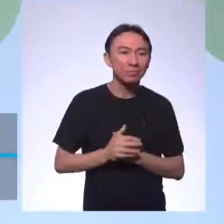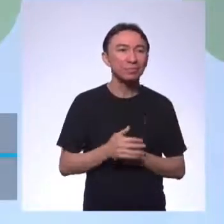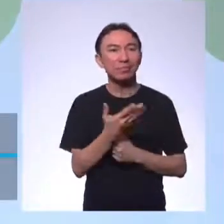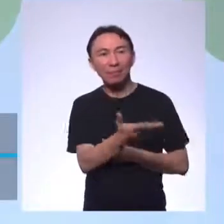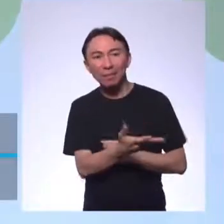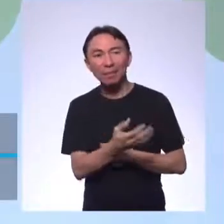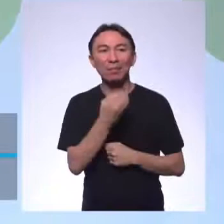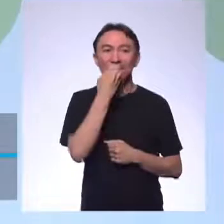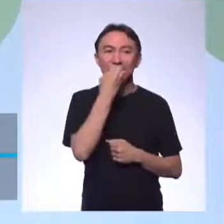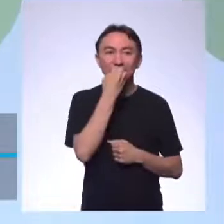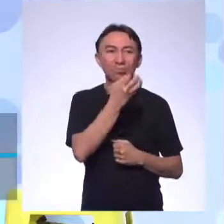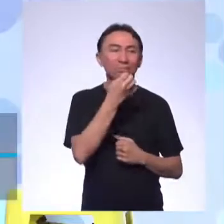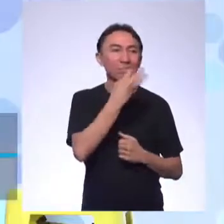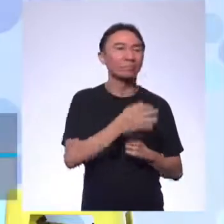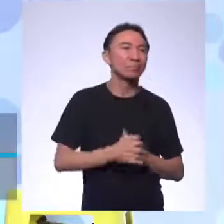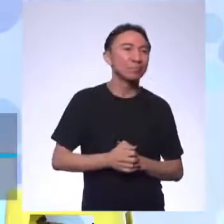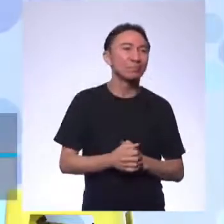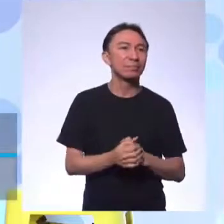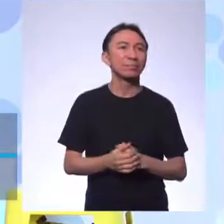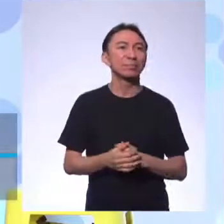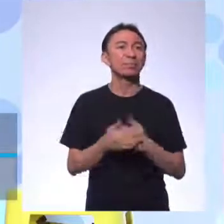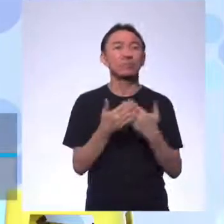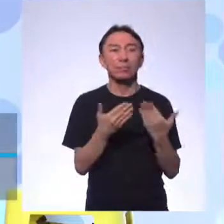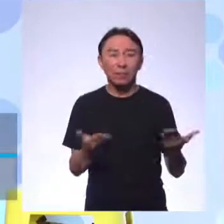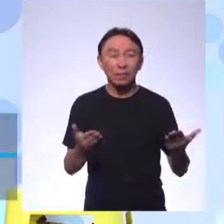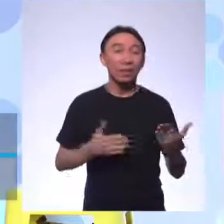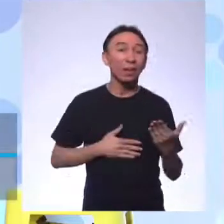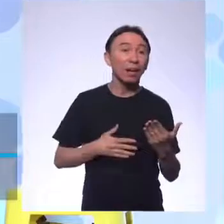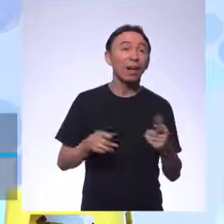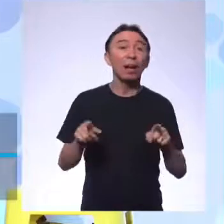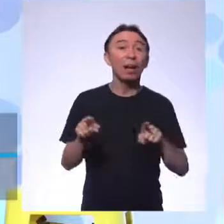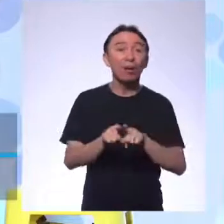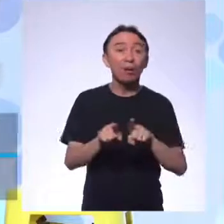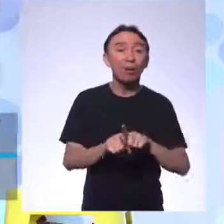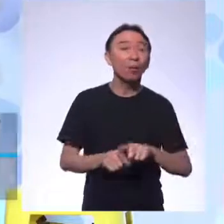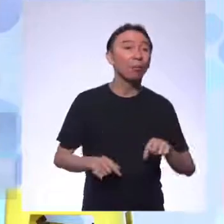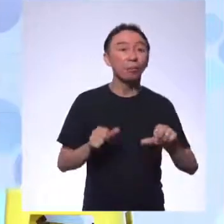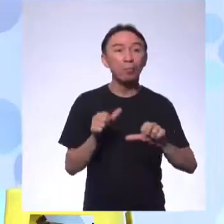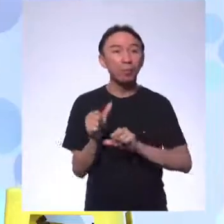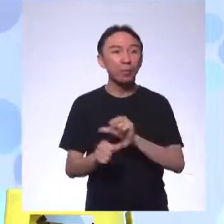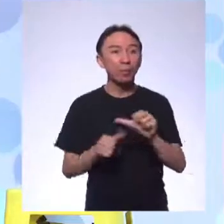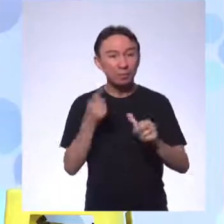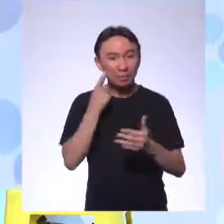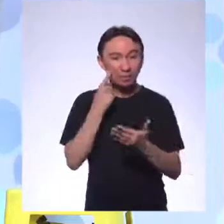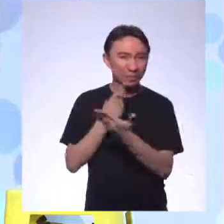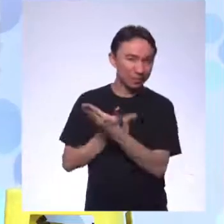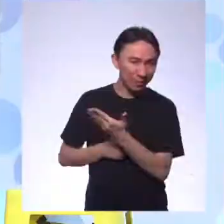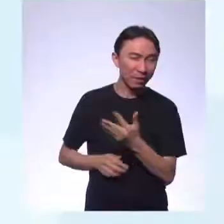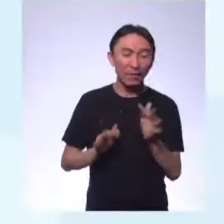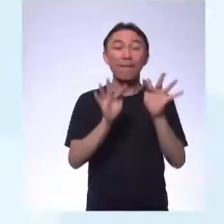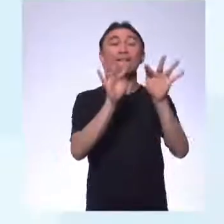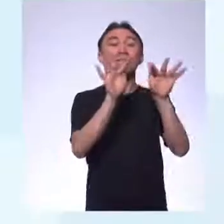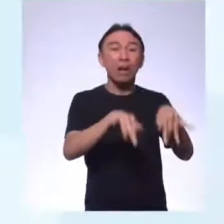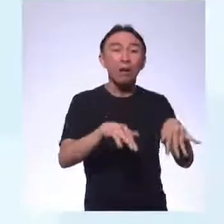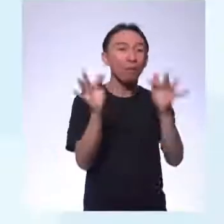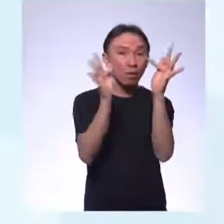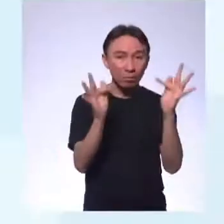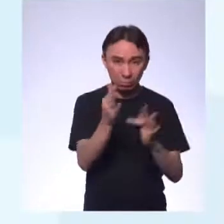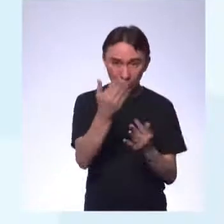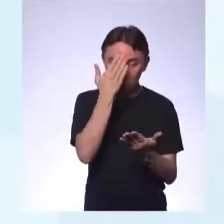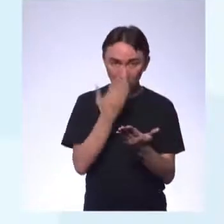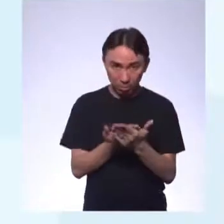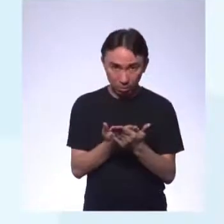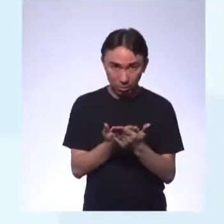agora, hein? Nossa, E olha a transição. Hum. Você acredita em finais felizes? 1 minuto, já